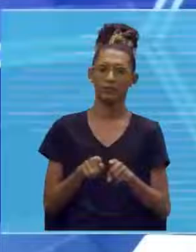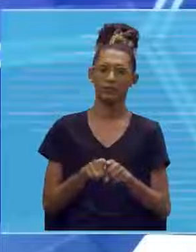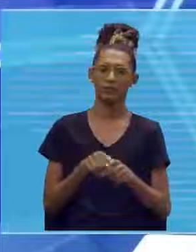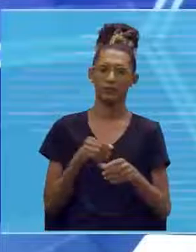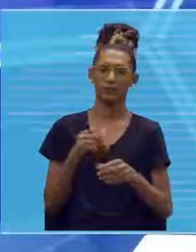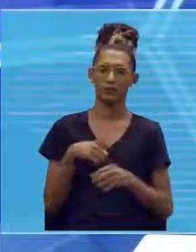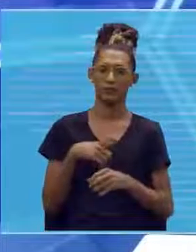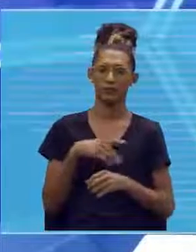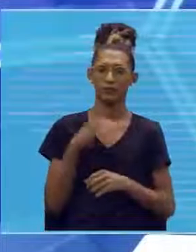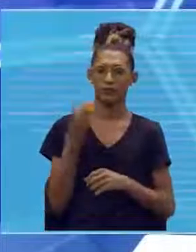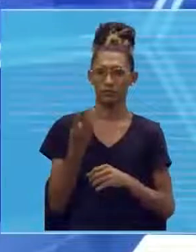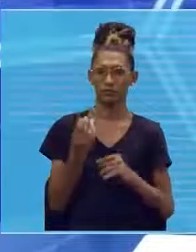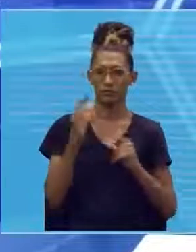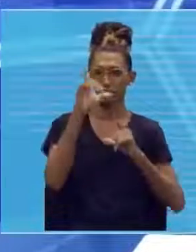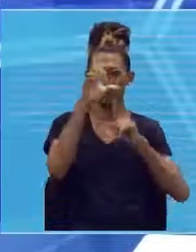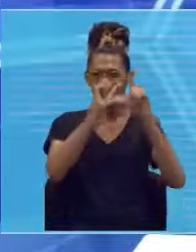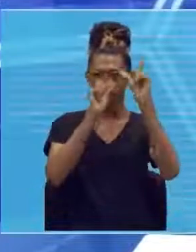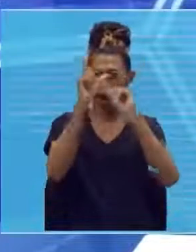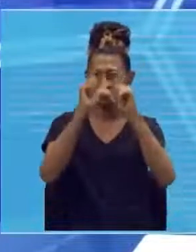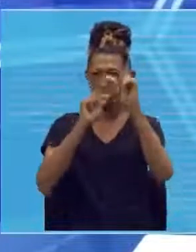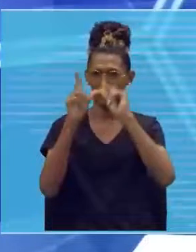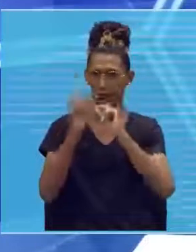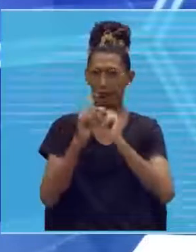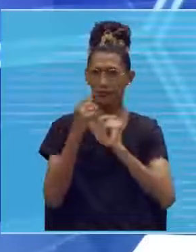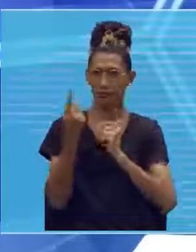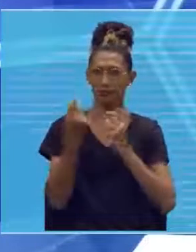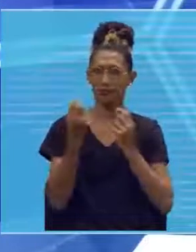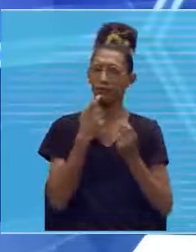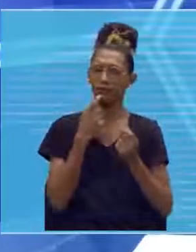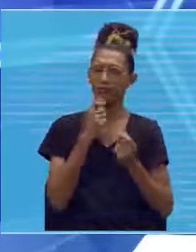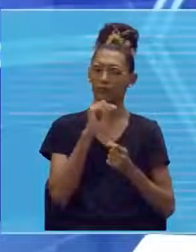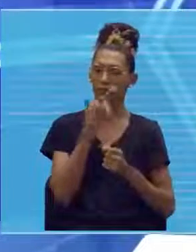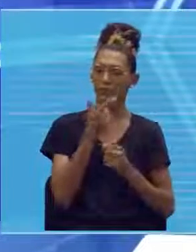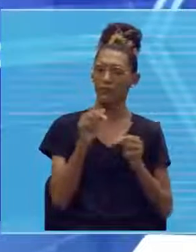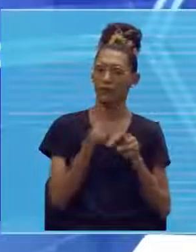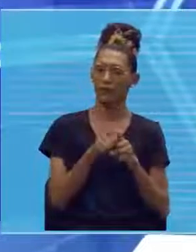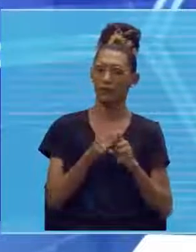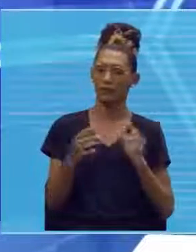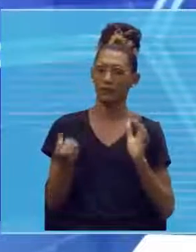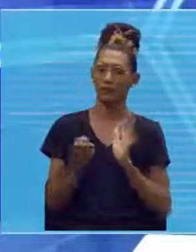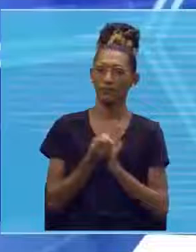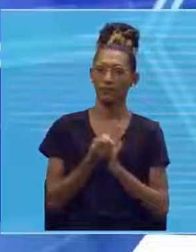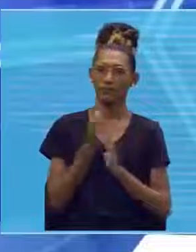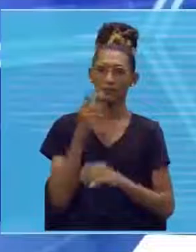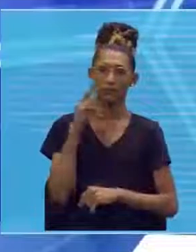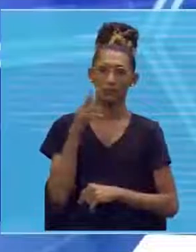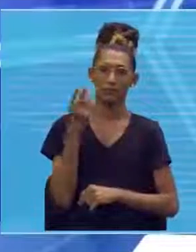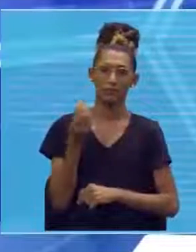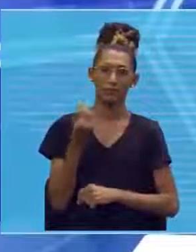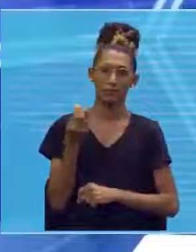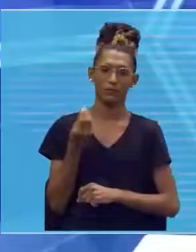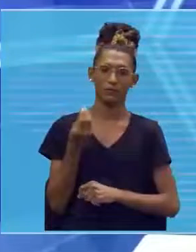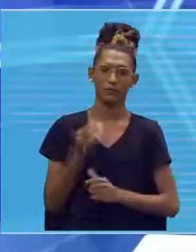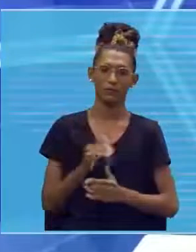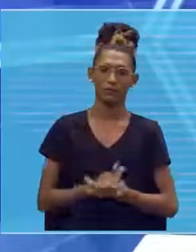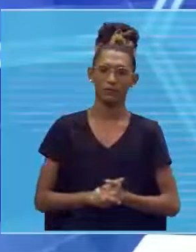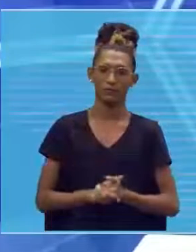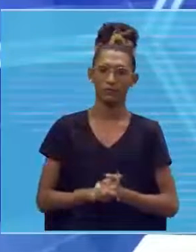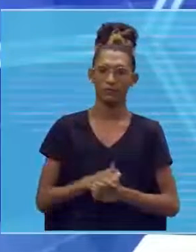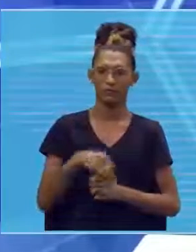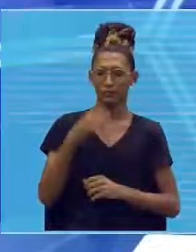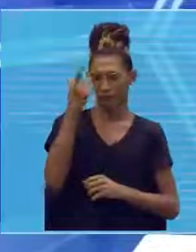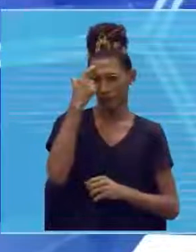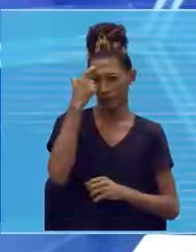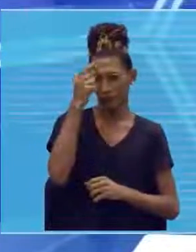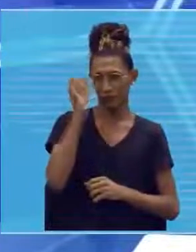estrelinhas pertinhos uma das umas das outras né bem marcadinho se a gente olha alí as três marias eu acho que se